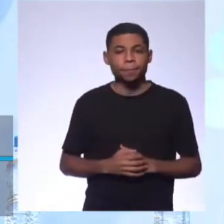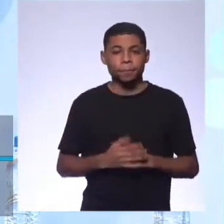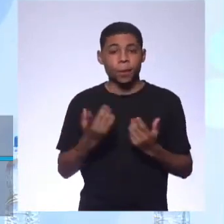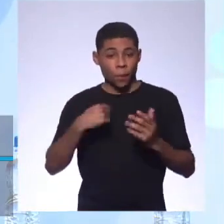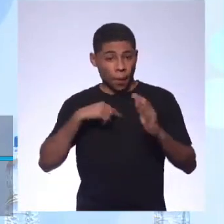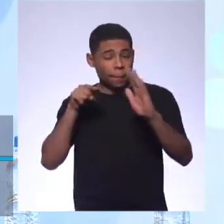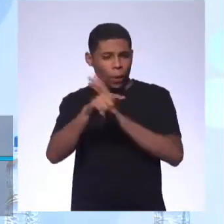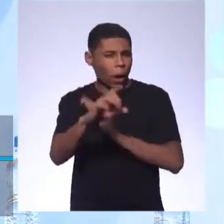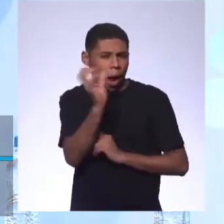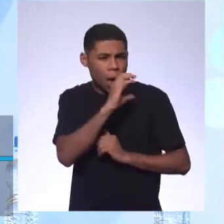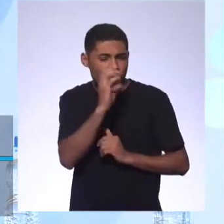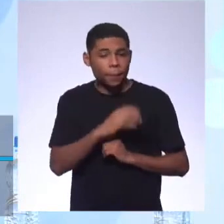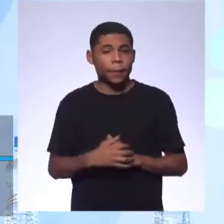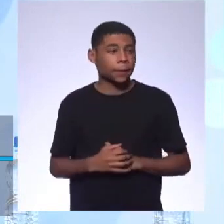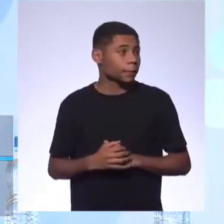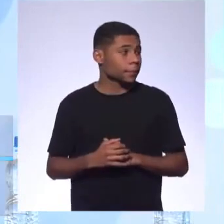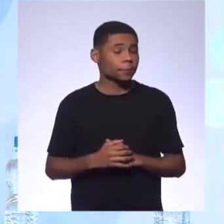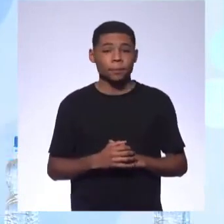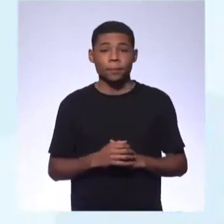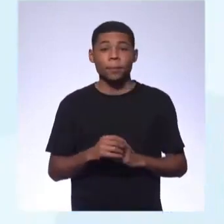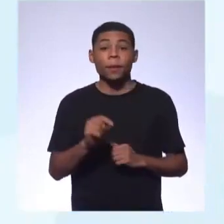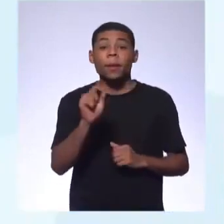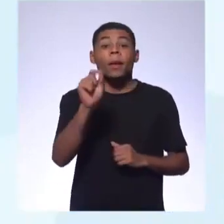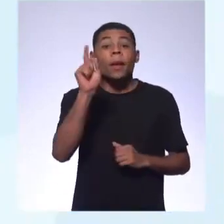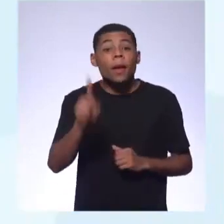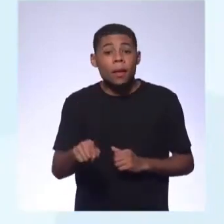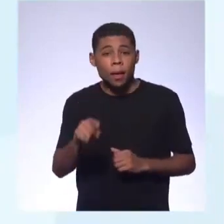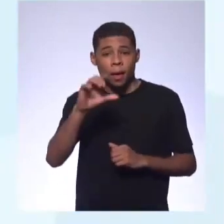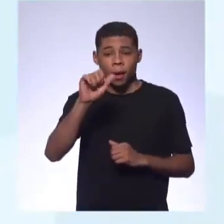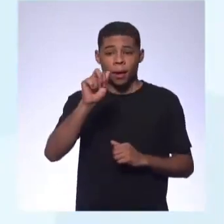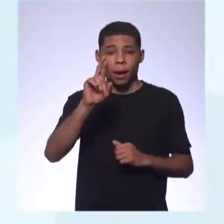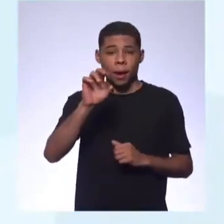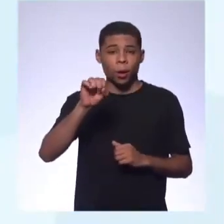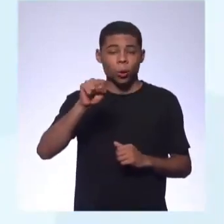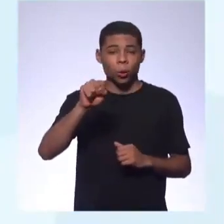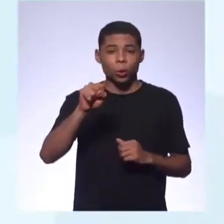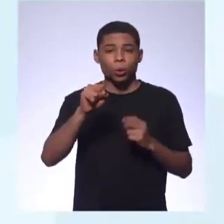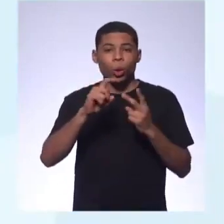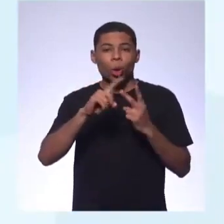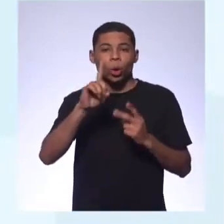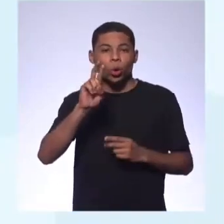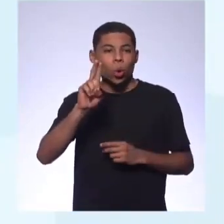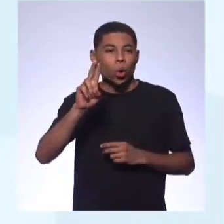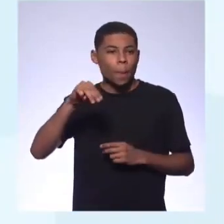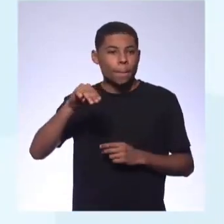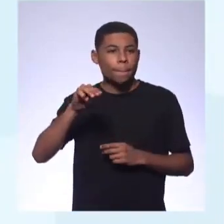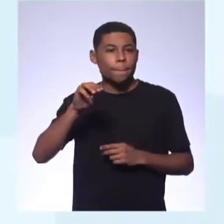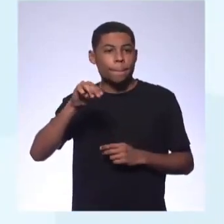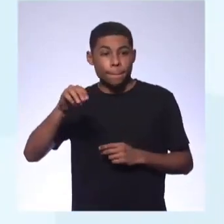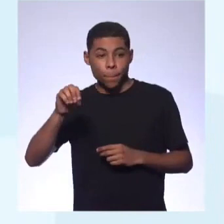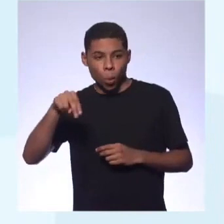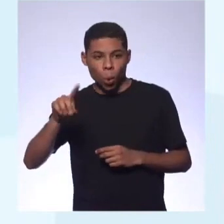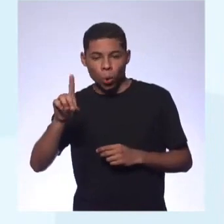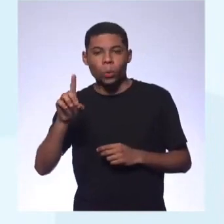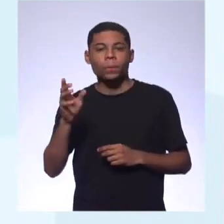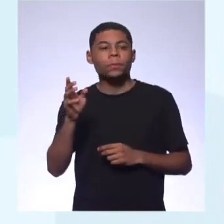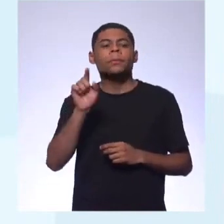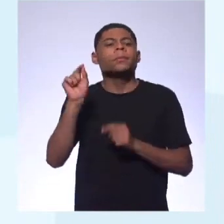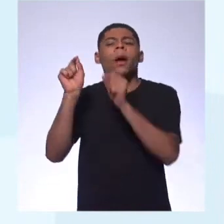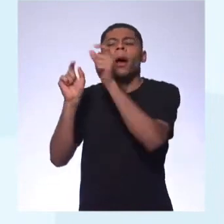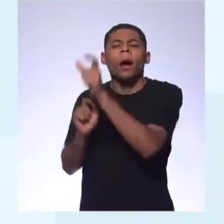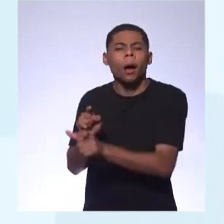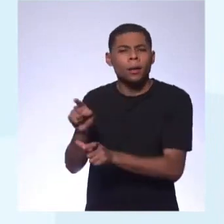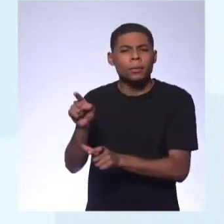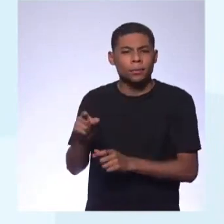perguntinha rápida aí. Quem foi Carlos Drummond de Andrade? Vocês já podem ir respondendo. Quem